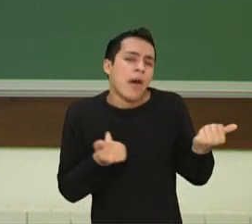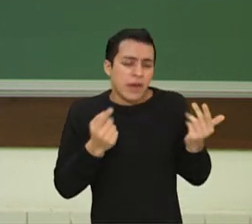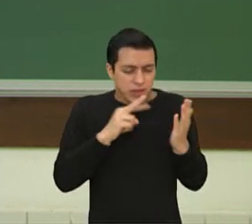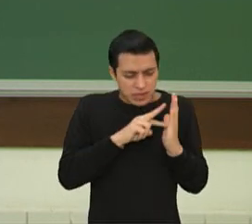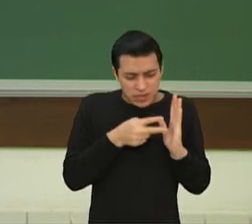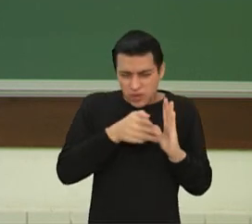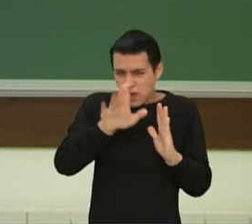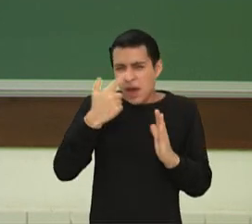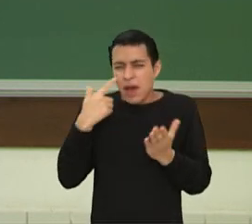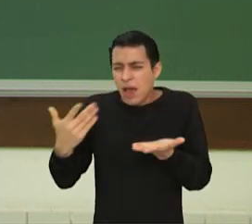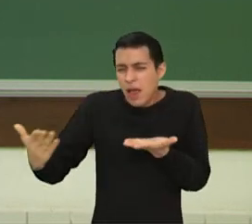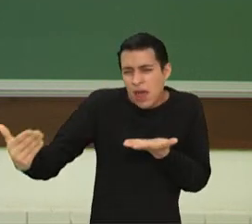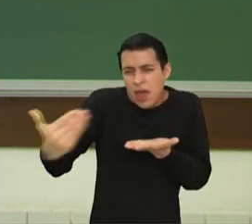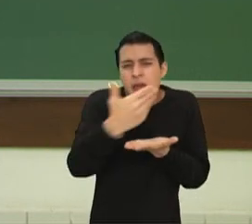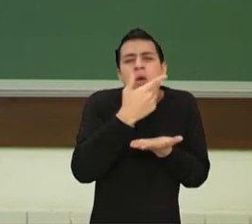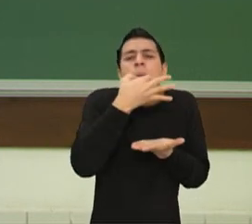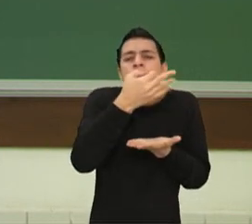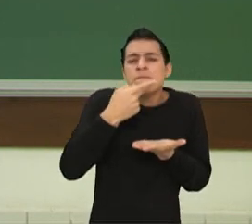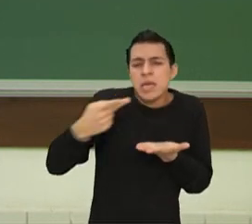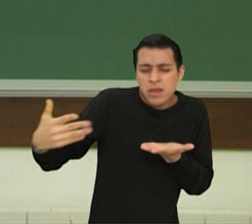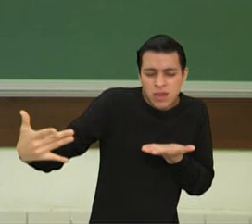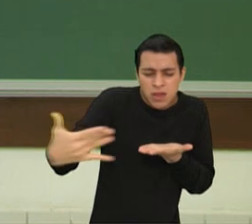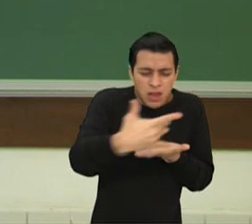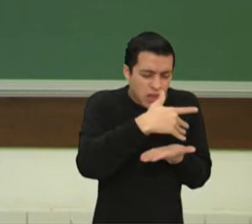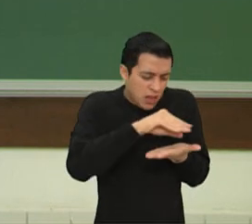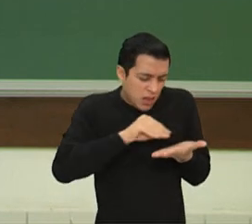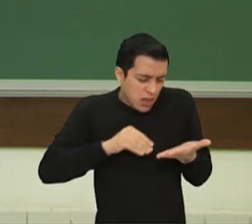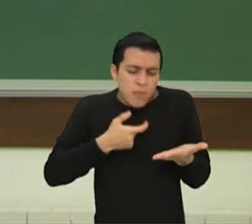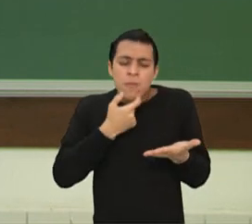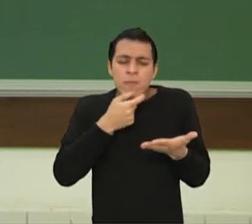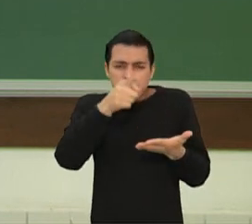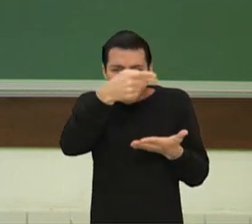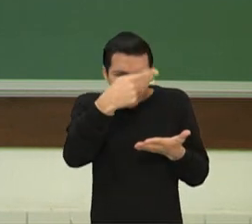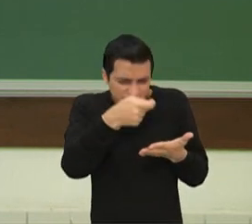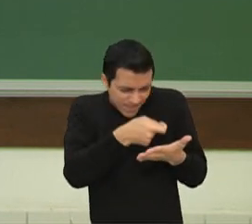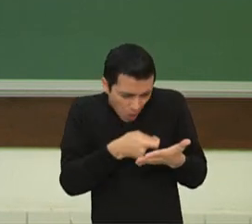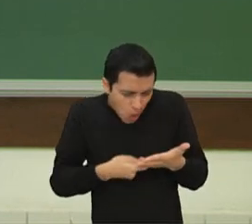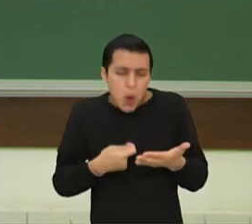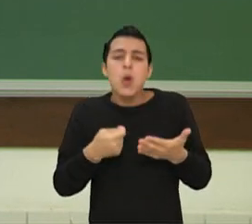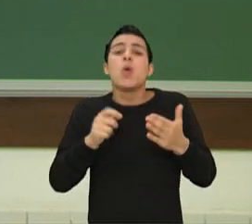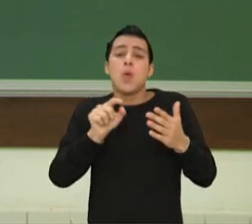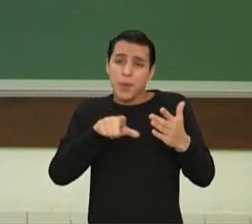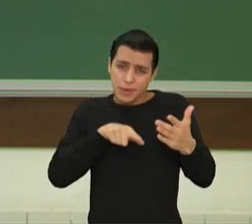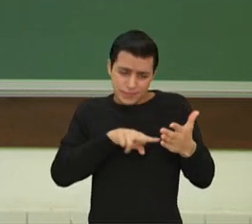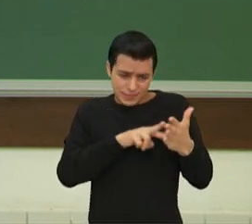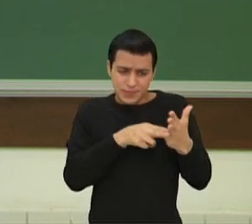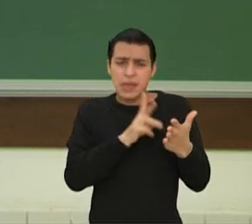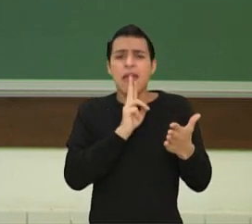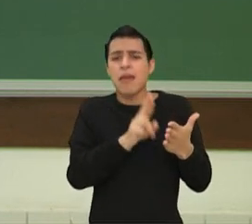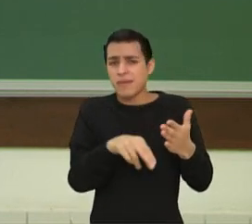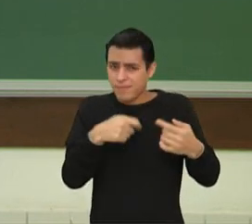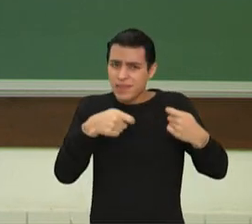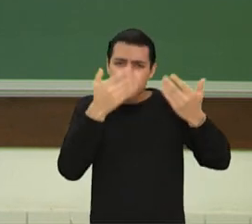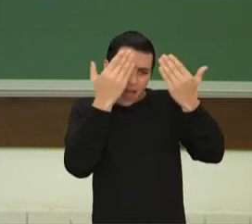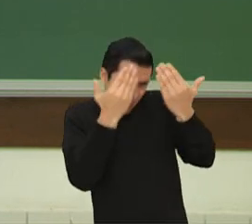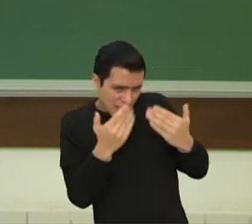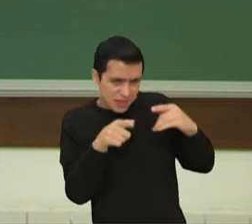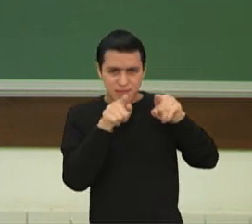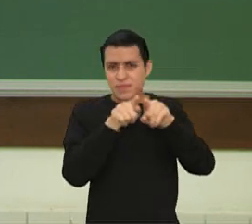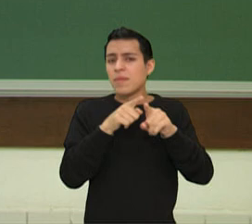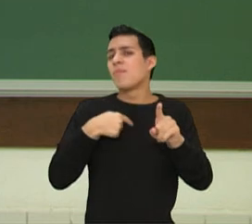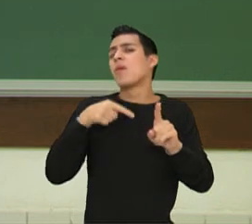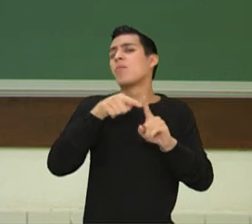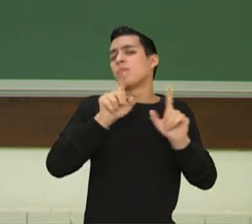tenho a coleta ali dos comentários, das opiniões das pessoas, mas são resultados também que devem ser analisados, é o